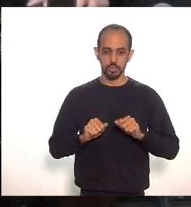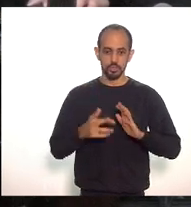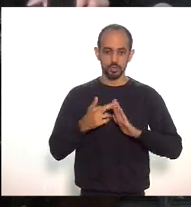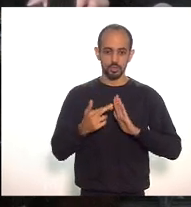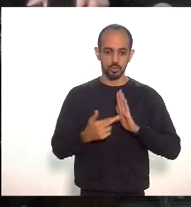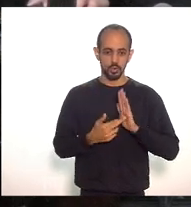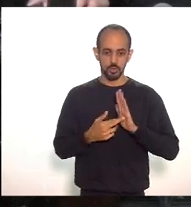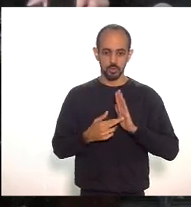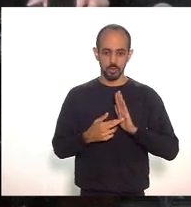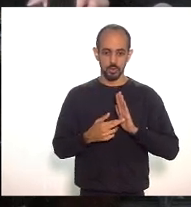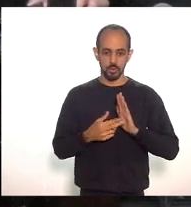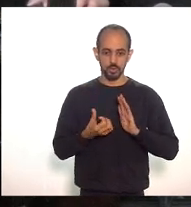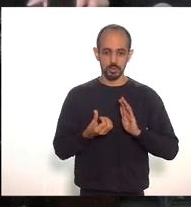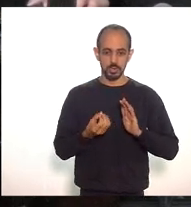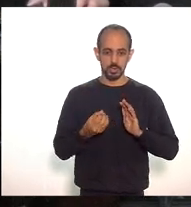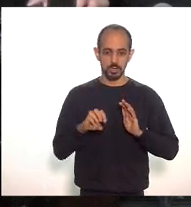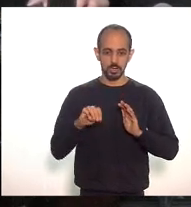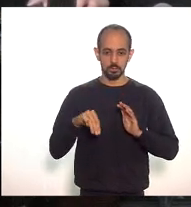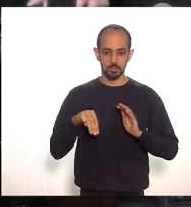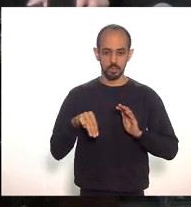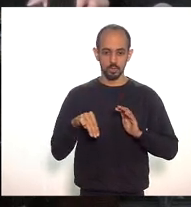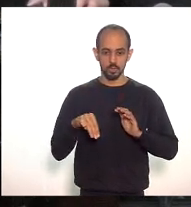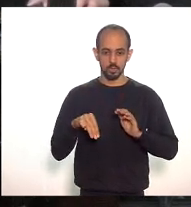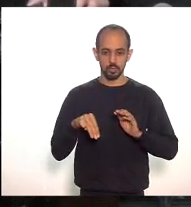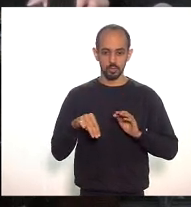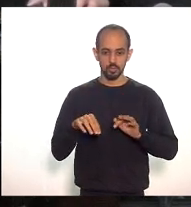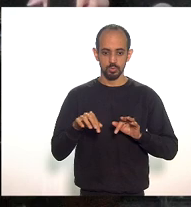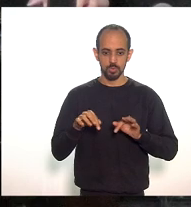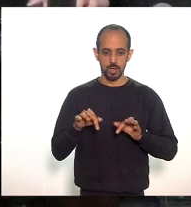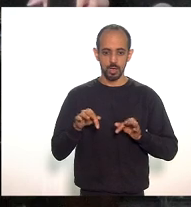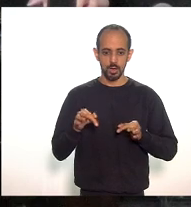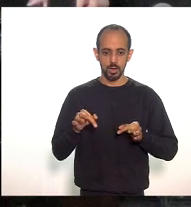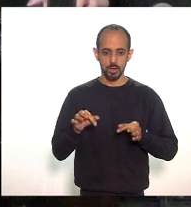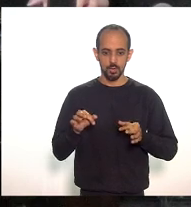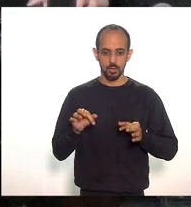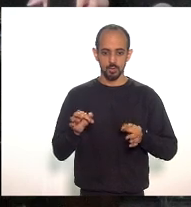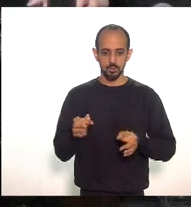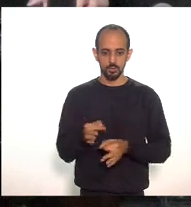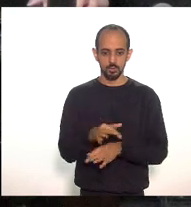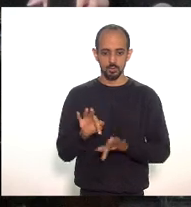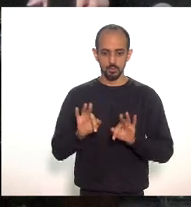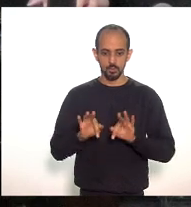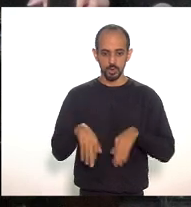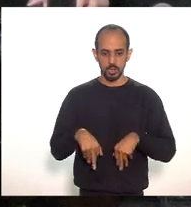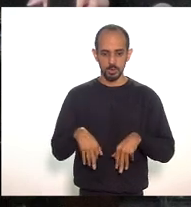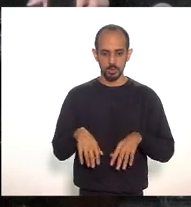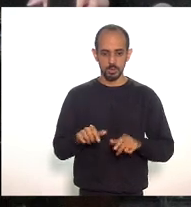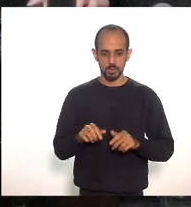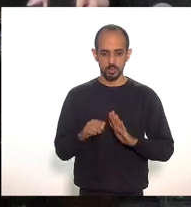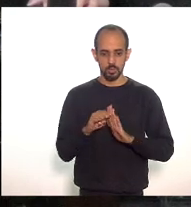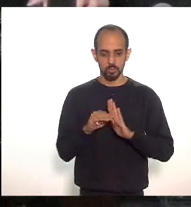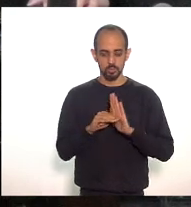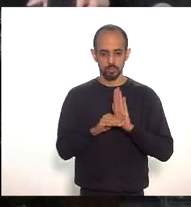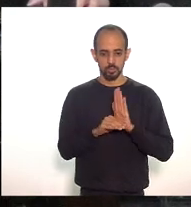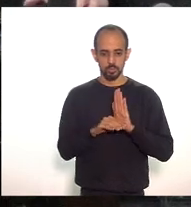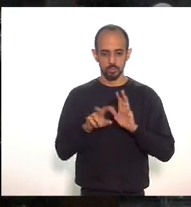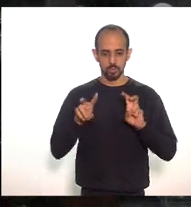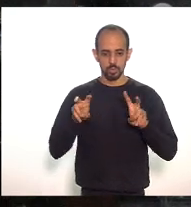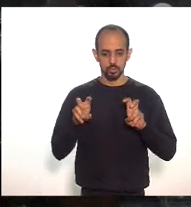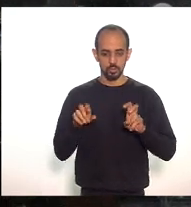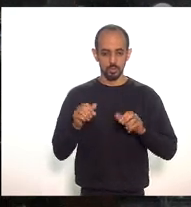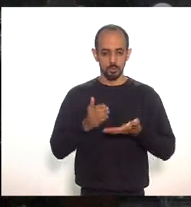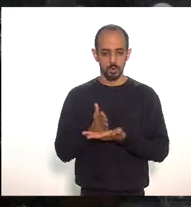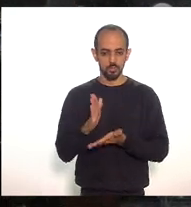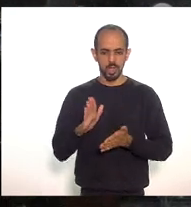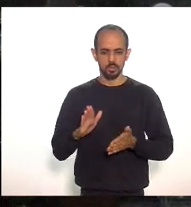da presente seleção para 60 minutos para conclusão da pauta Deputado machucar ela se eu ficar problemas Como estão aprovado